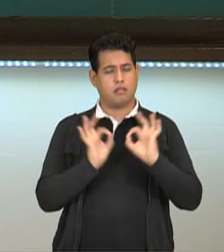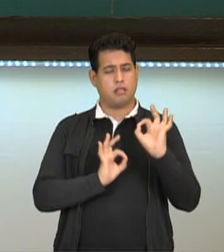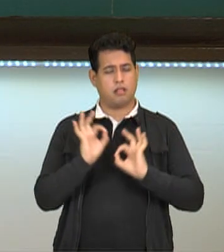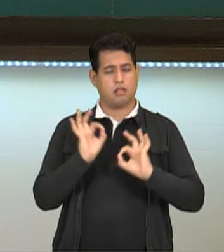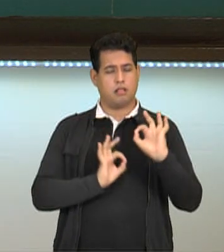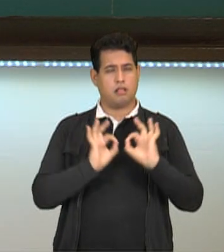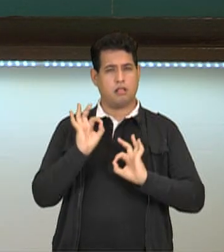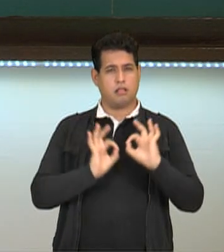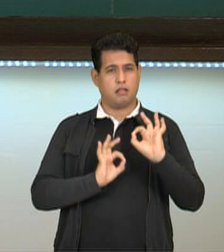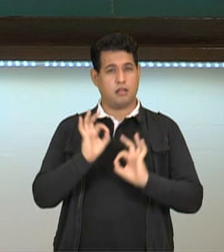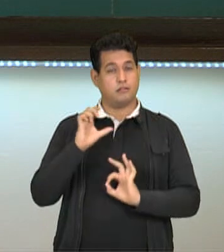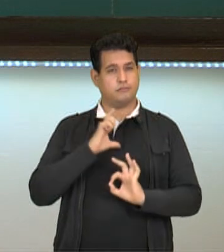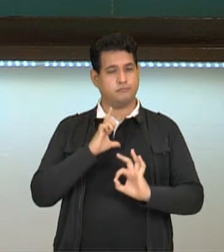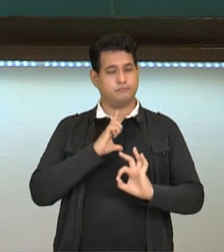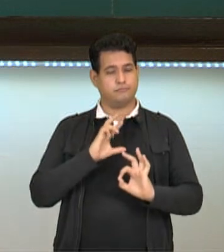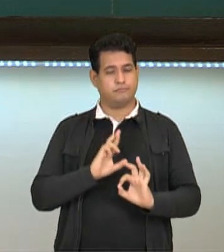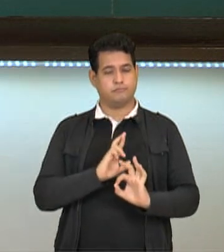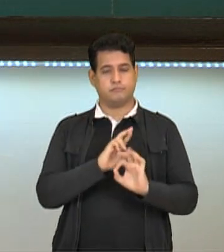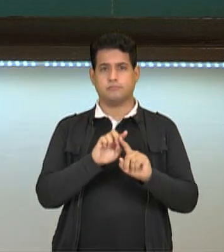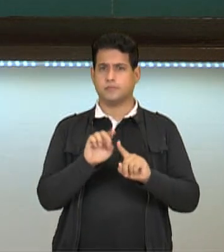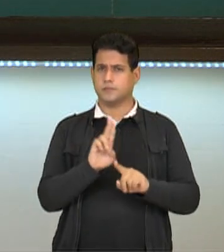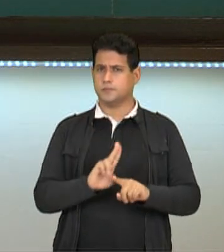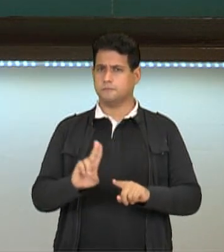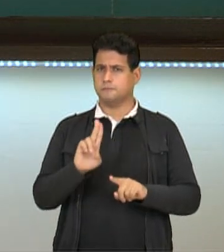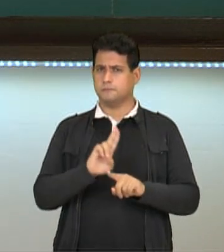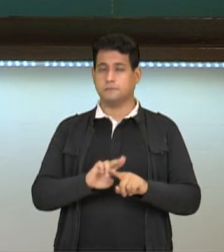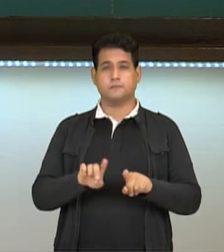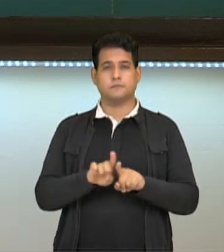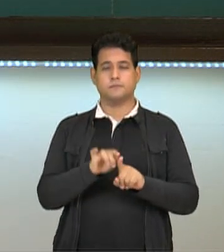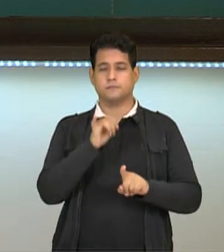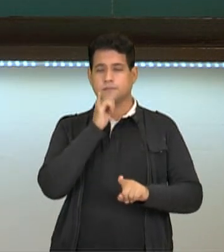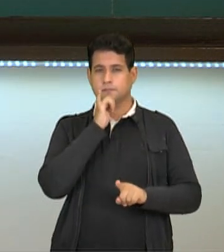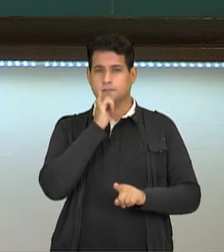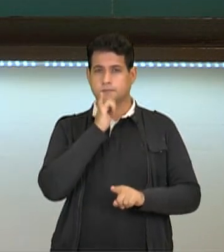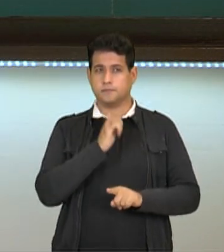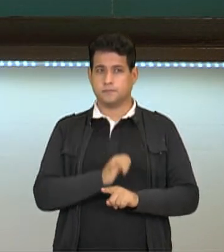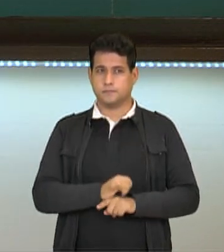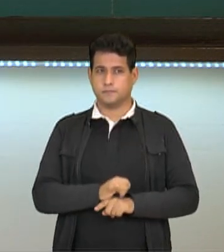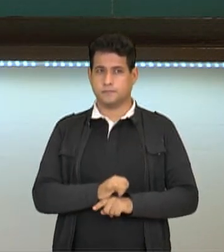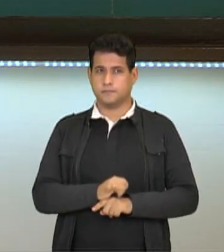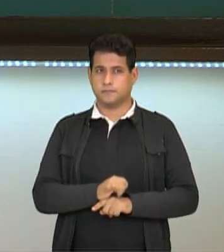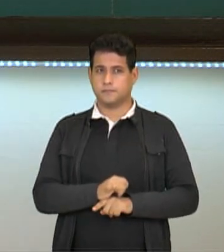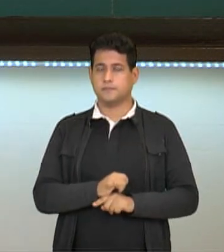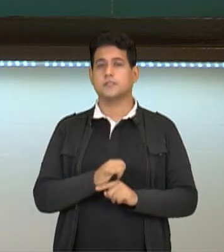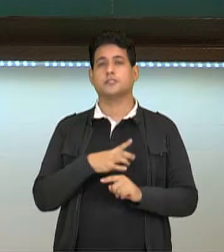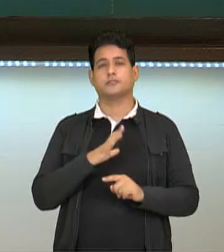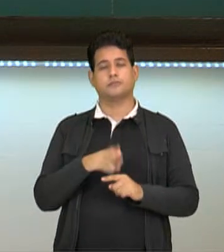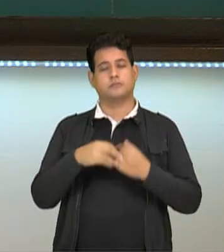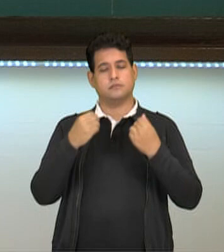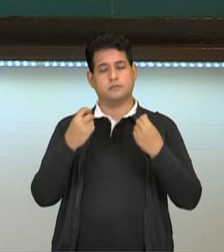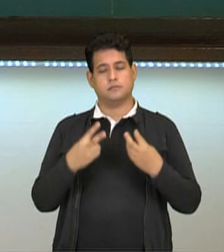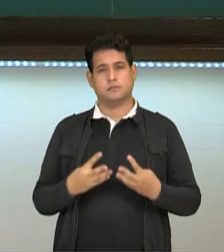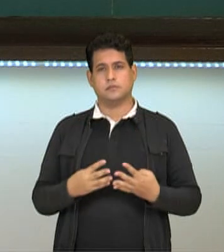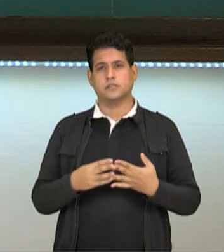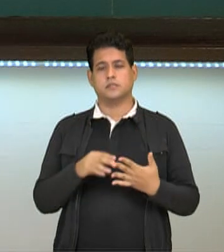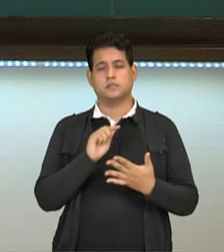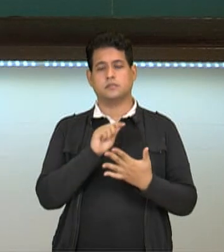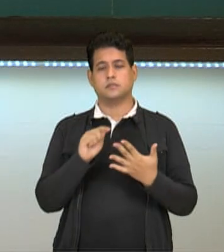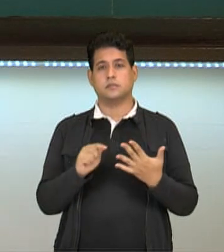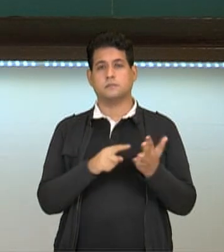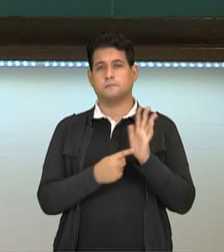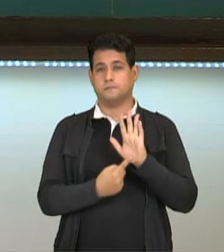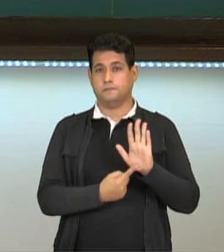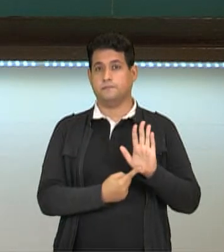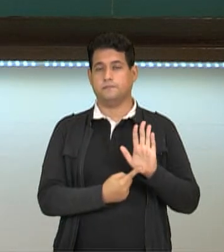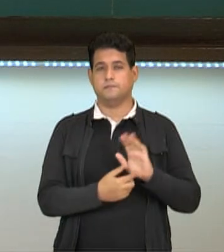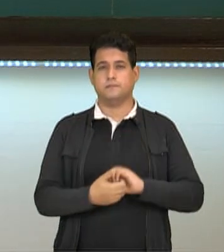planejando. Eu tive essa resolução e a tomei, e aqui tem um exemplo. I will make a point. E eu farei um ponto, farei um